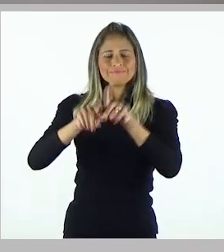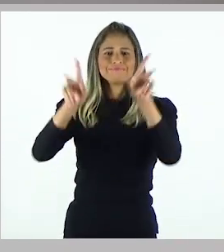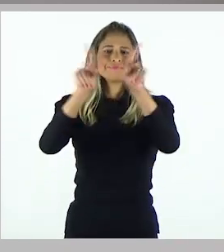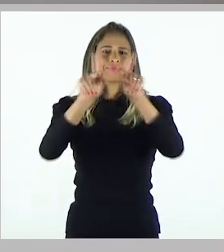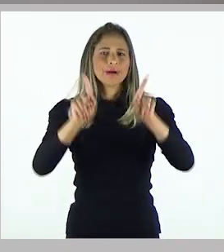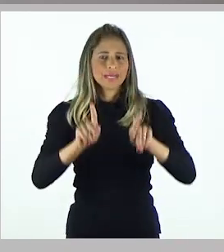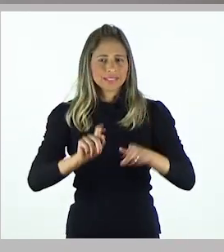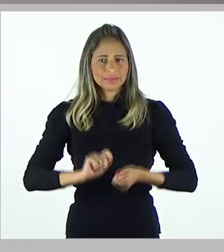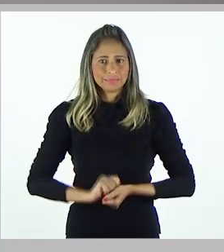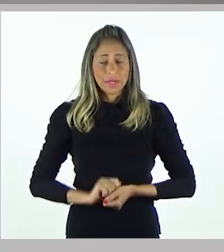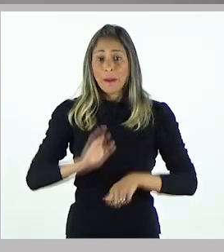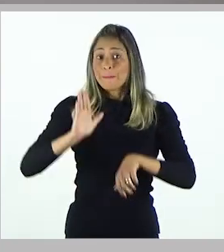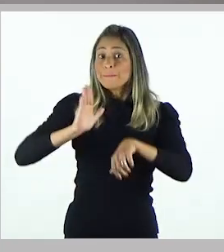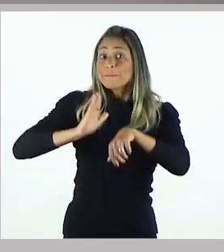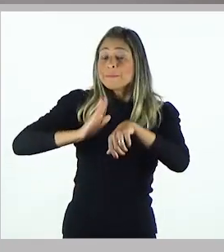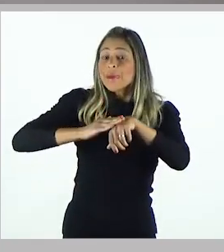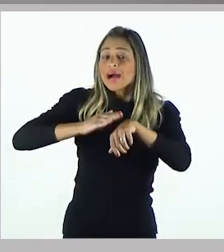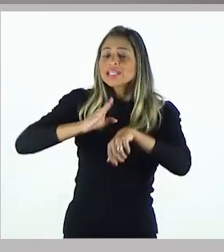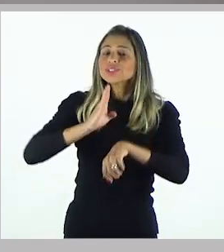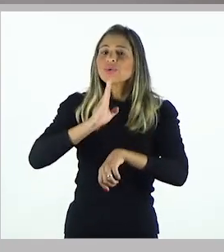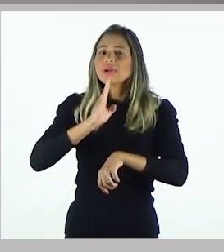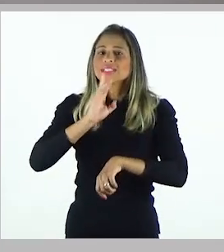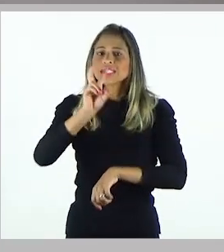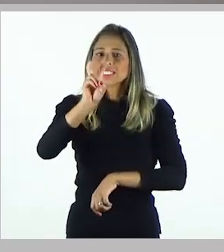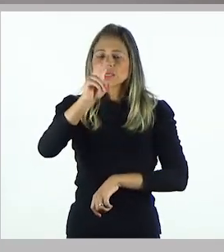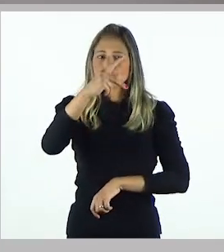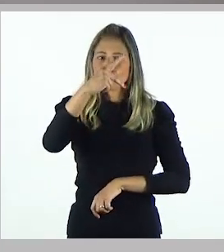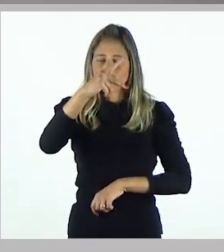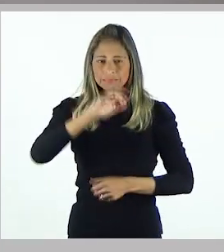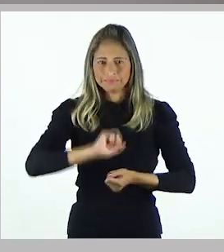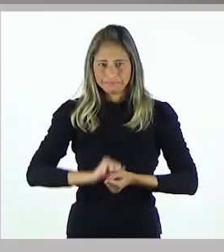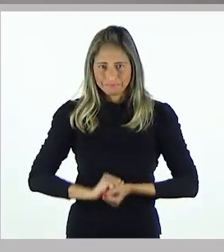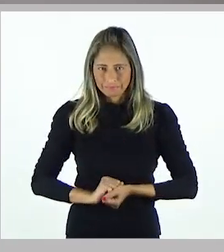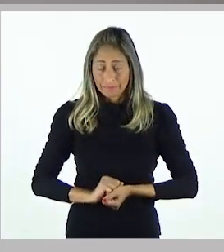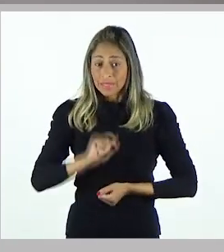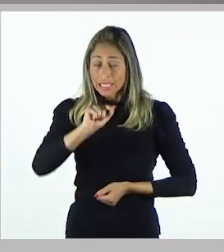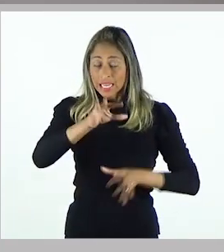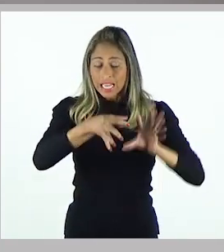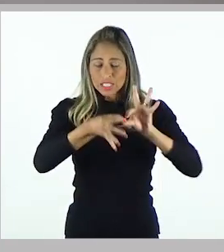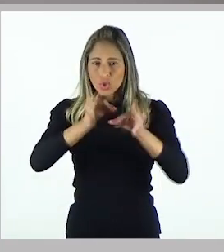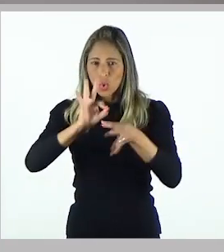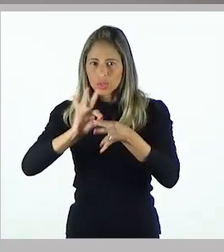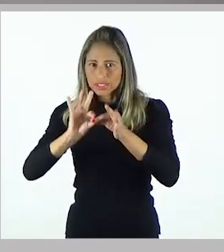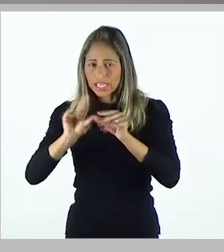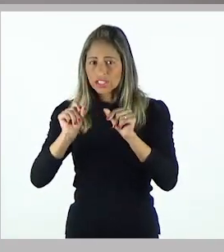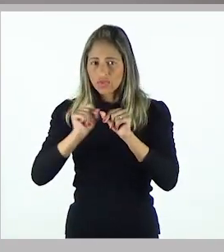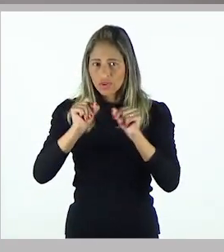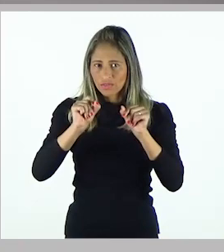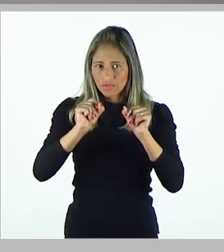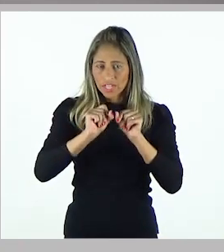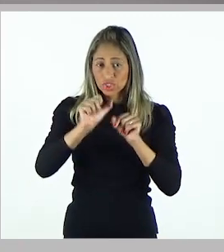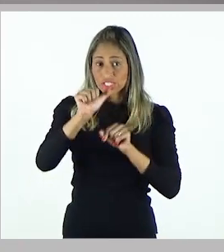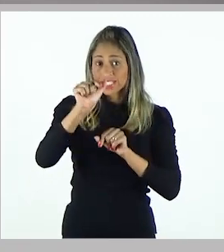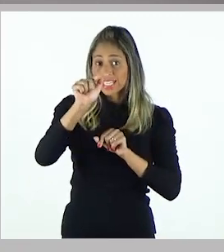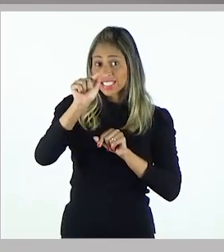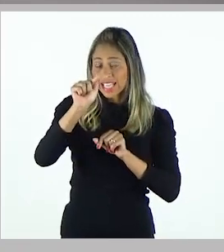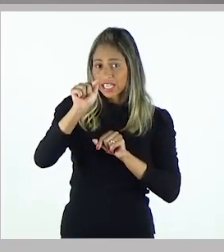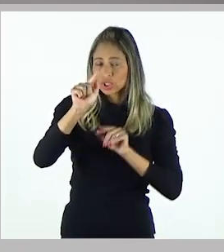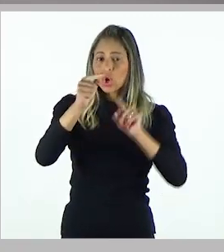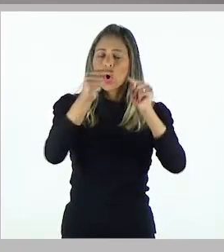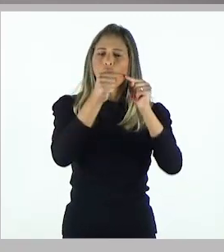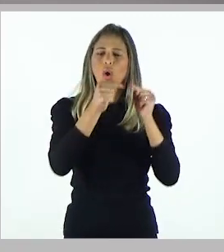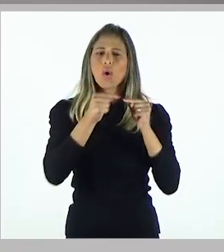parceria e paz, conhecido também como os 5 P's. Nesse contexto, foram concebidos os